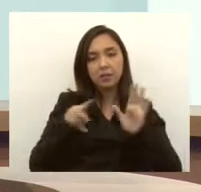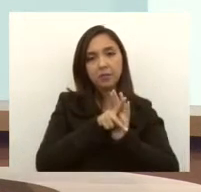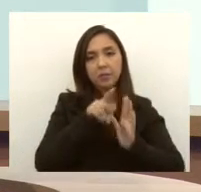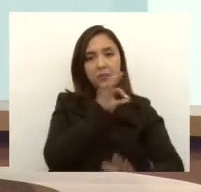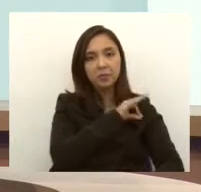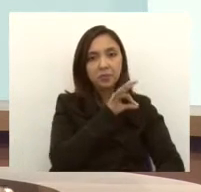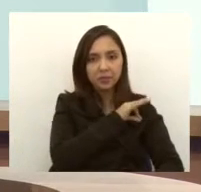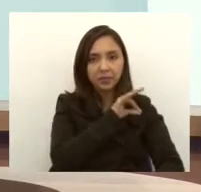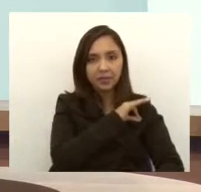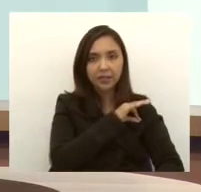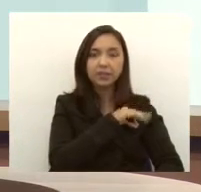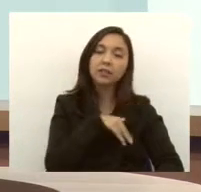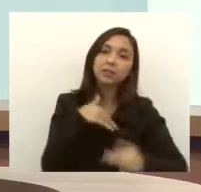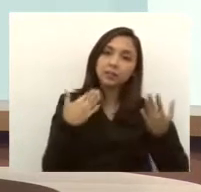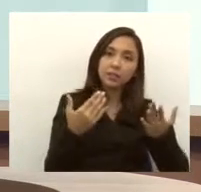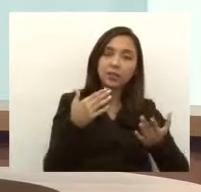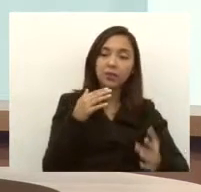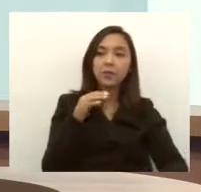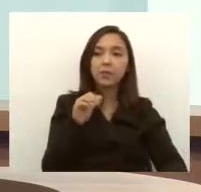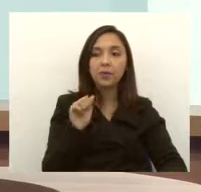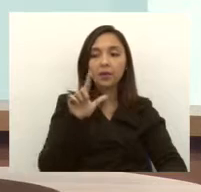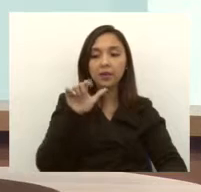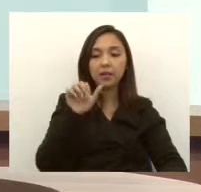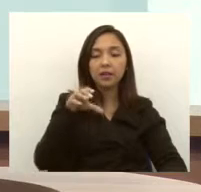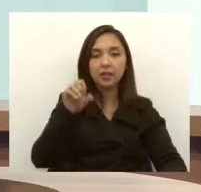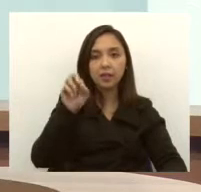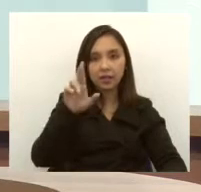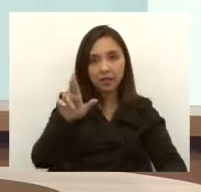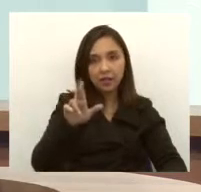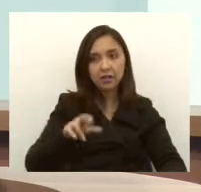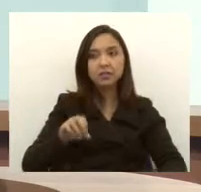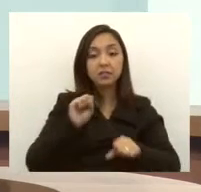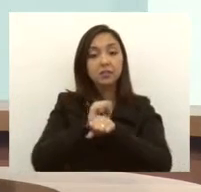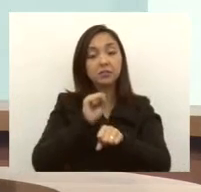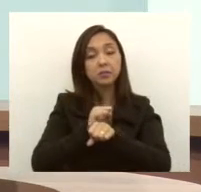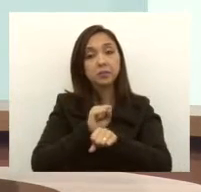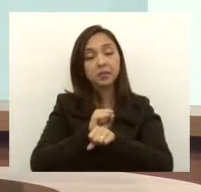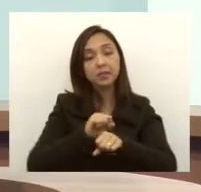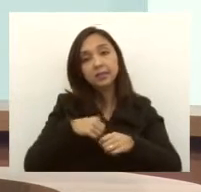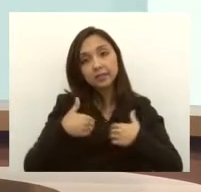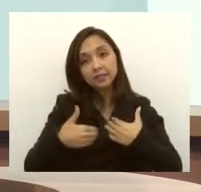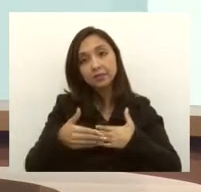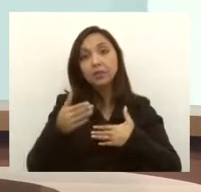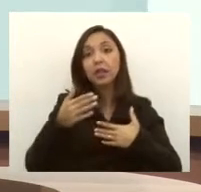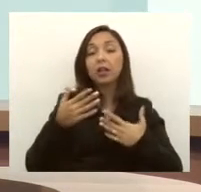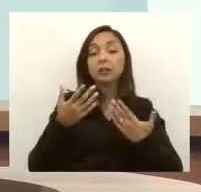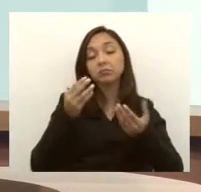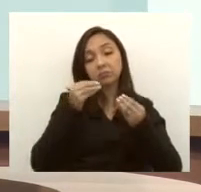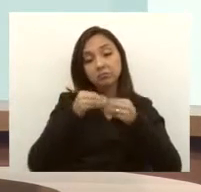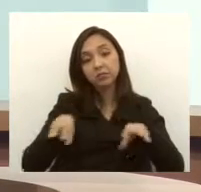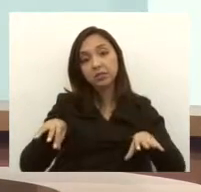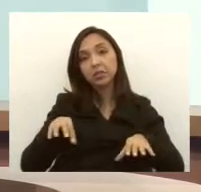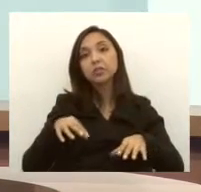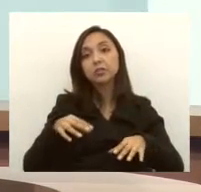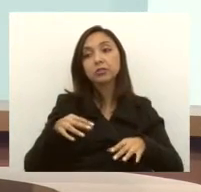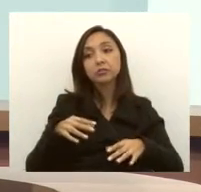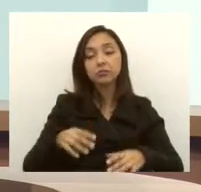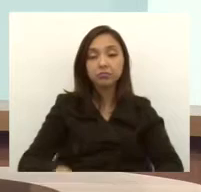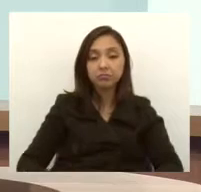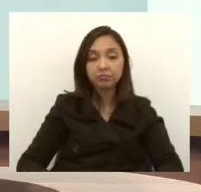Civil? Então o Alencar pediu ele para a Casa Civil, ele está à disposição da Prefeitura de Guarulhos com prejuízo de vencimento no